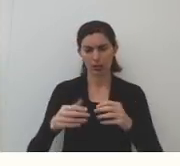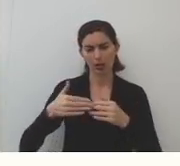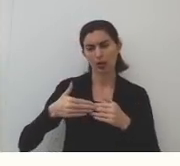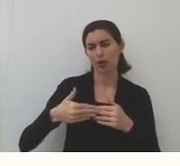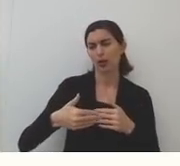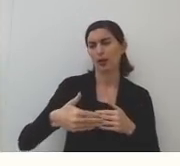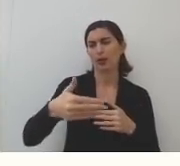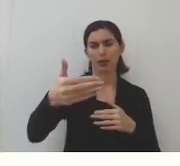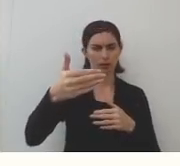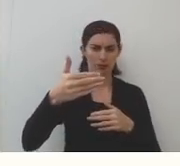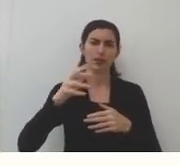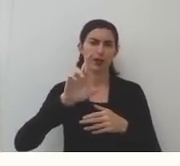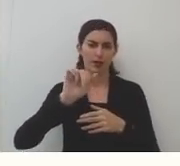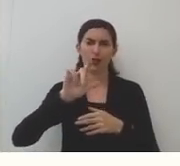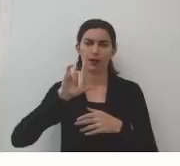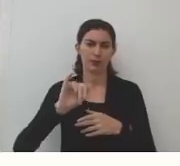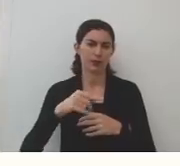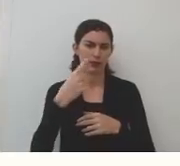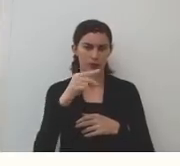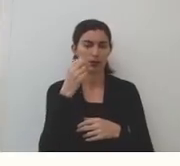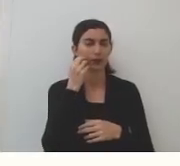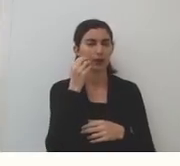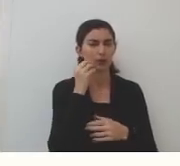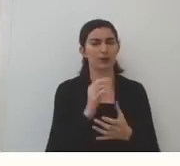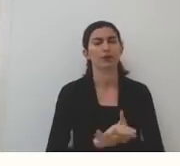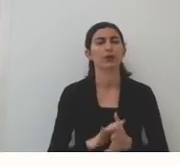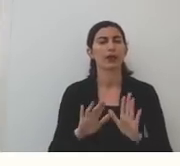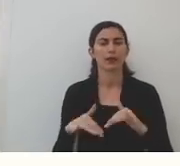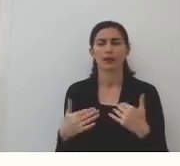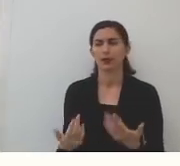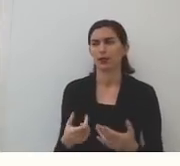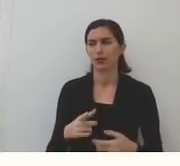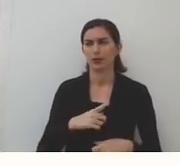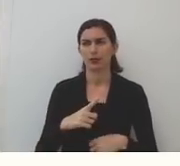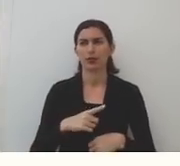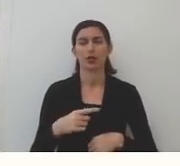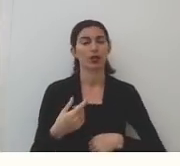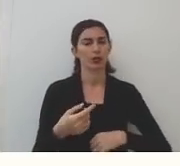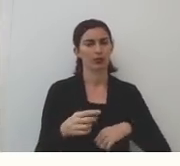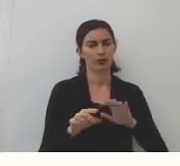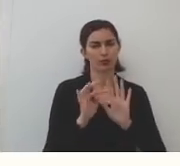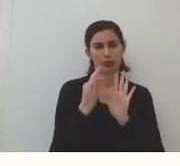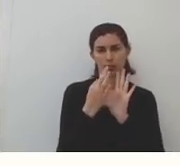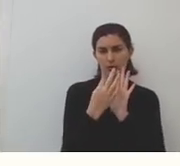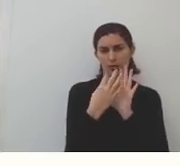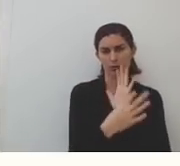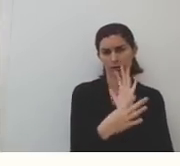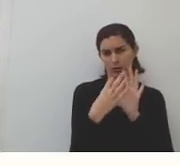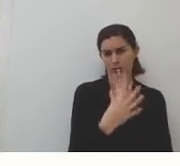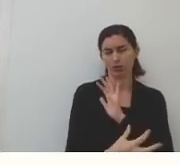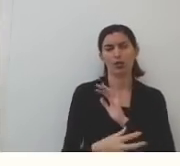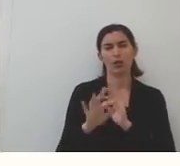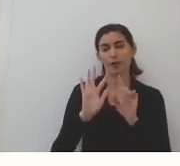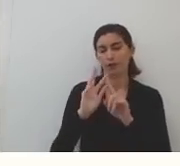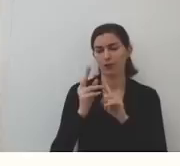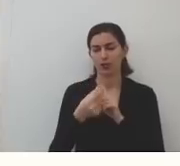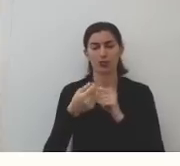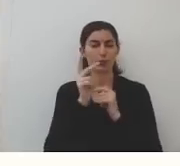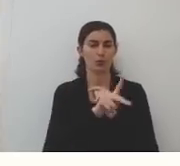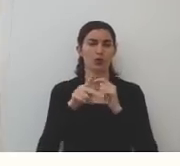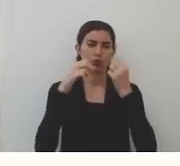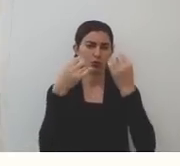partir da realidade deles, né? Então, aí a gente tem um textinho no fascículo de física, onde o